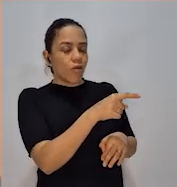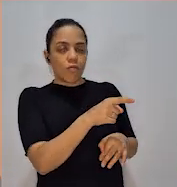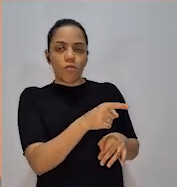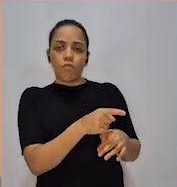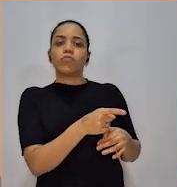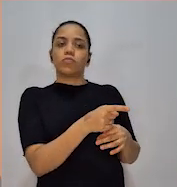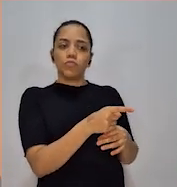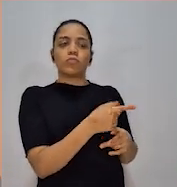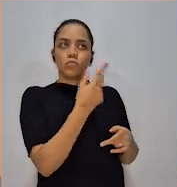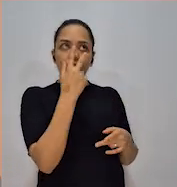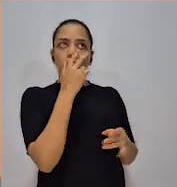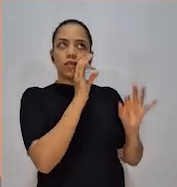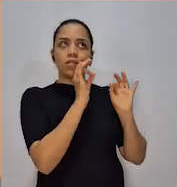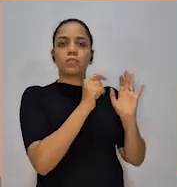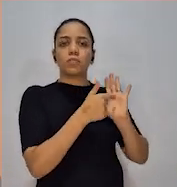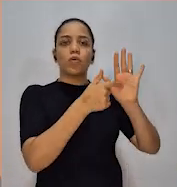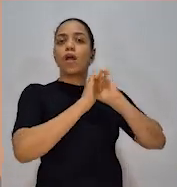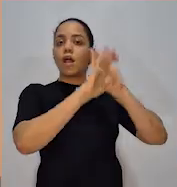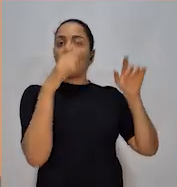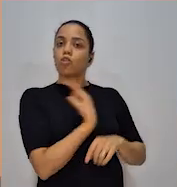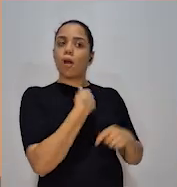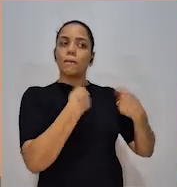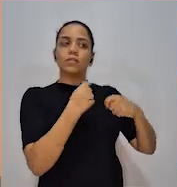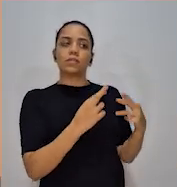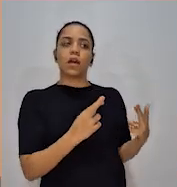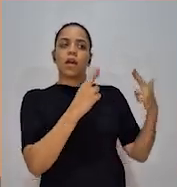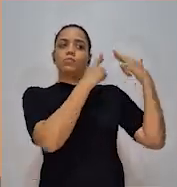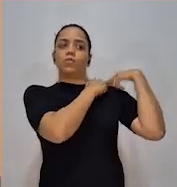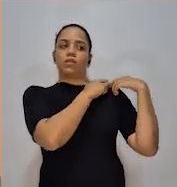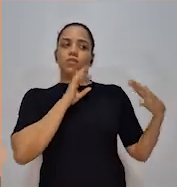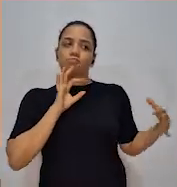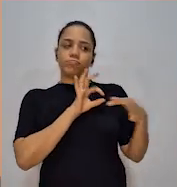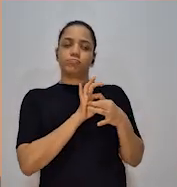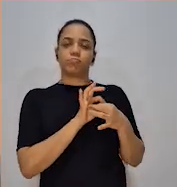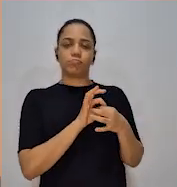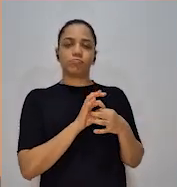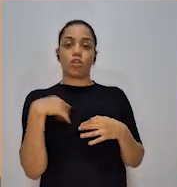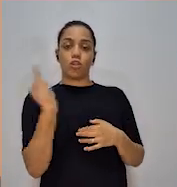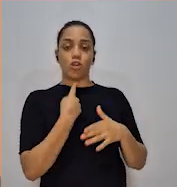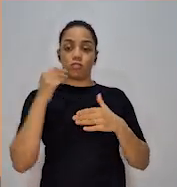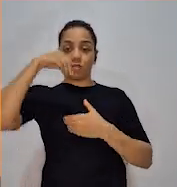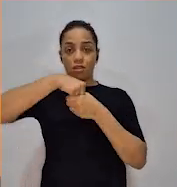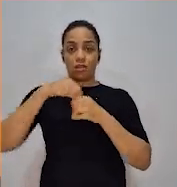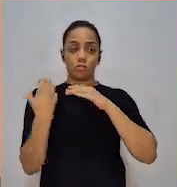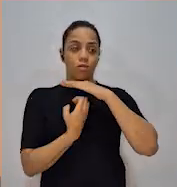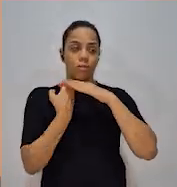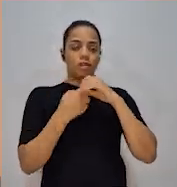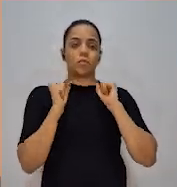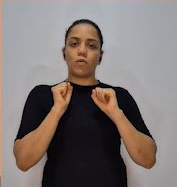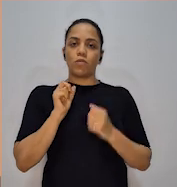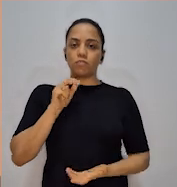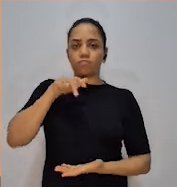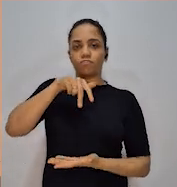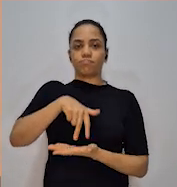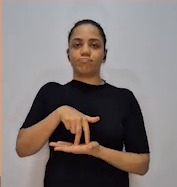de corresponsabilização, né, desse posicionamento, né, a gente que está dentro das empresas, das organizações, poder se posicionar